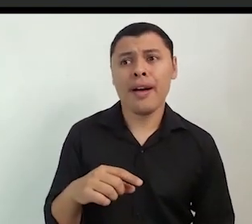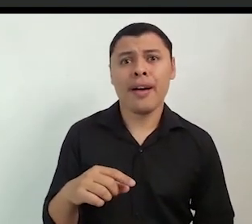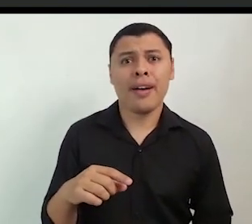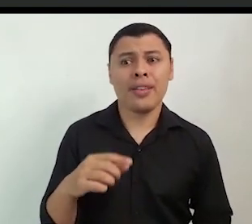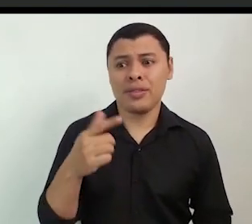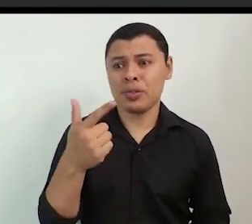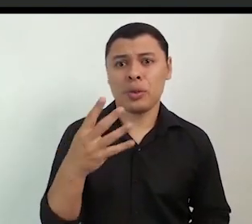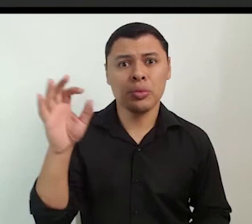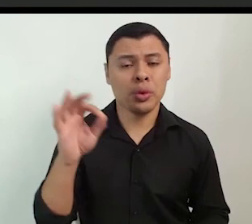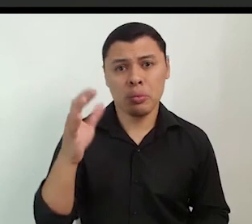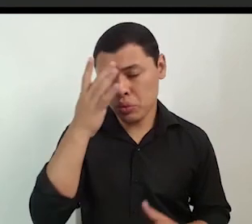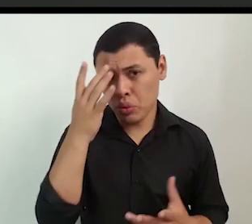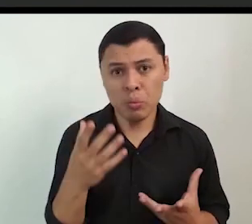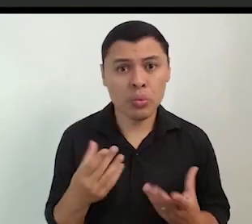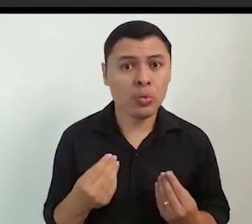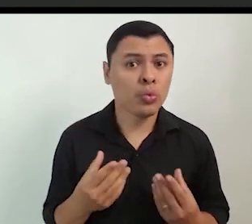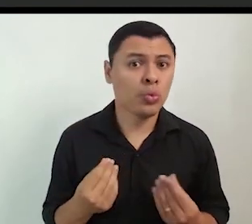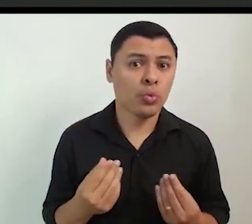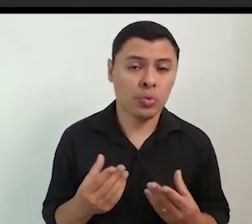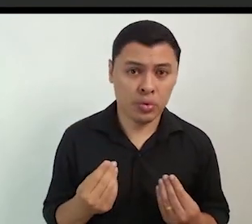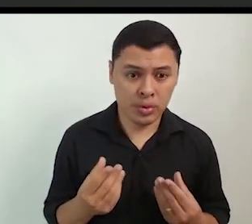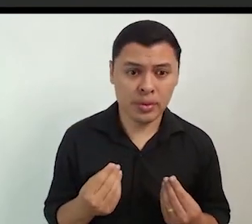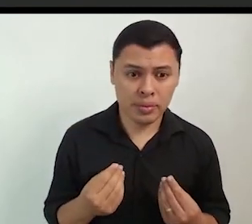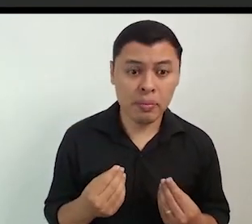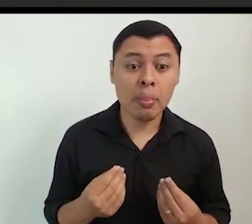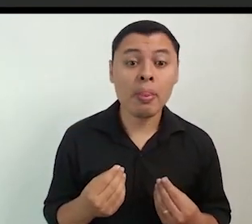no nosso gráfico, ela tem